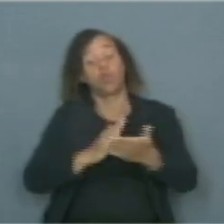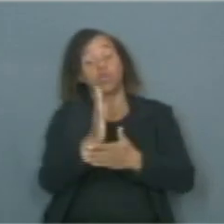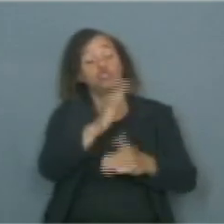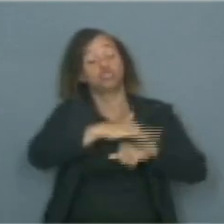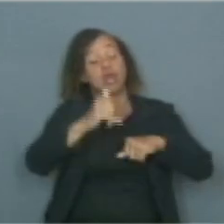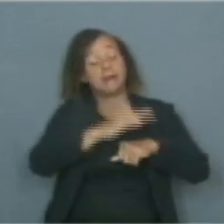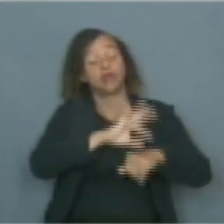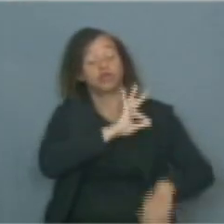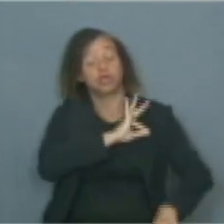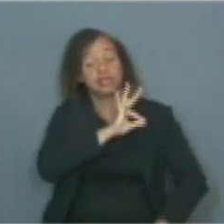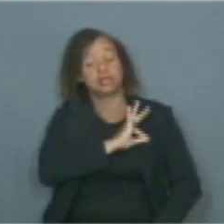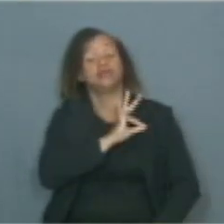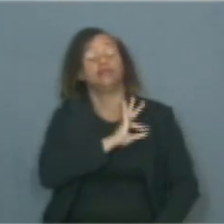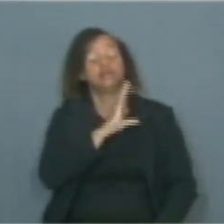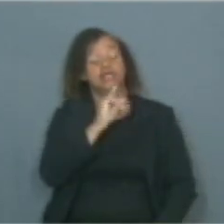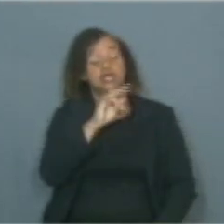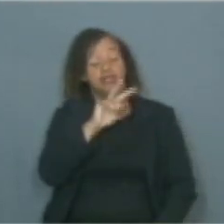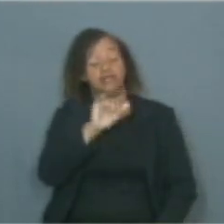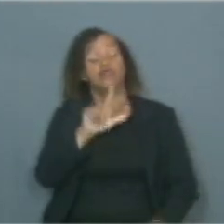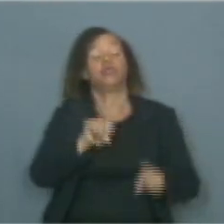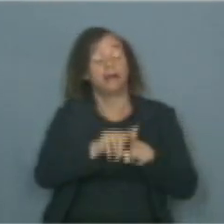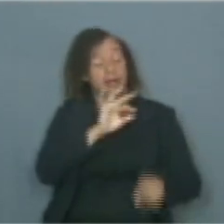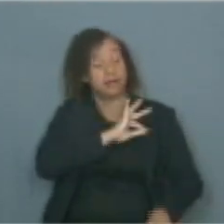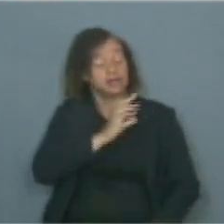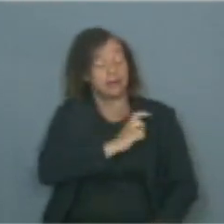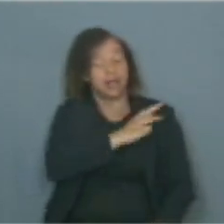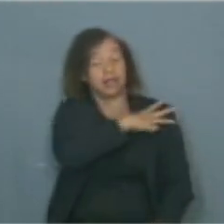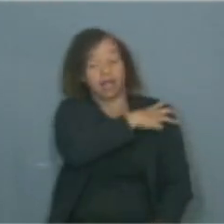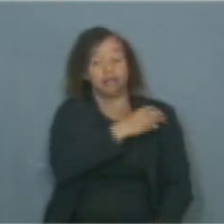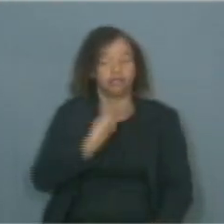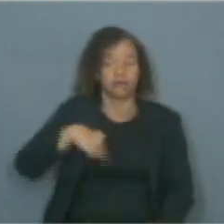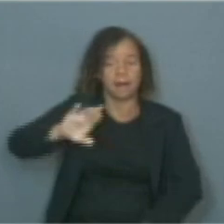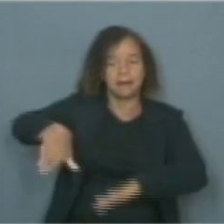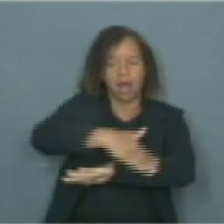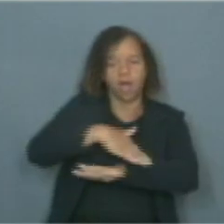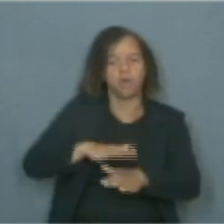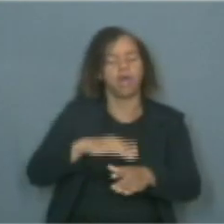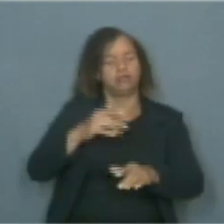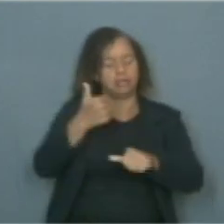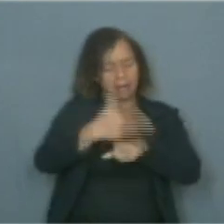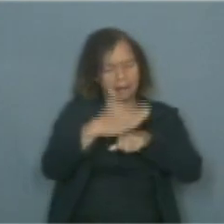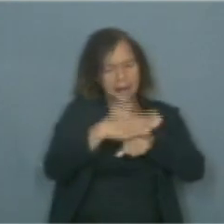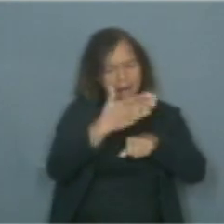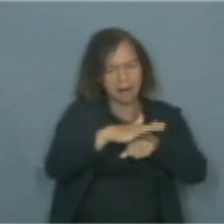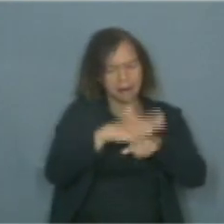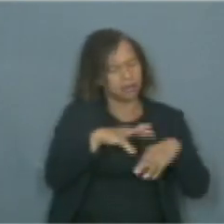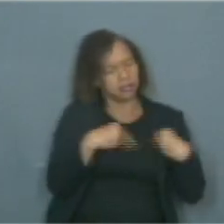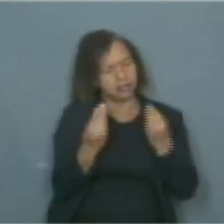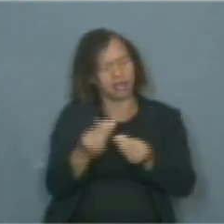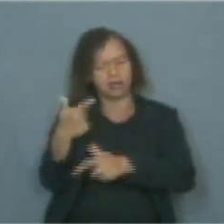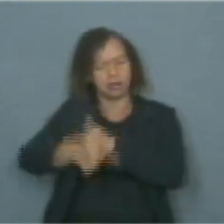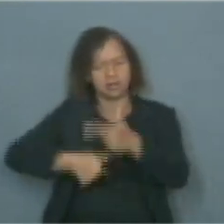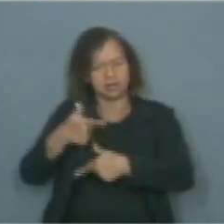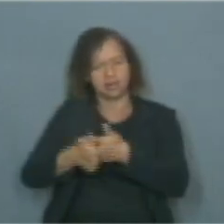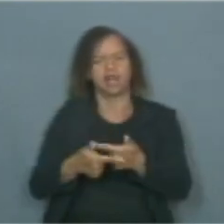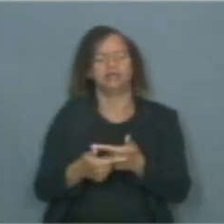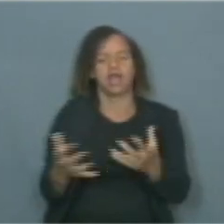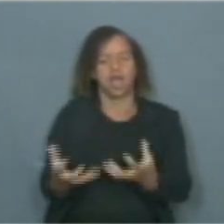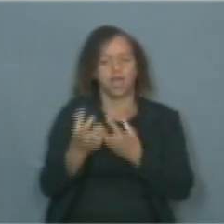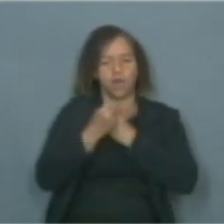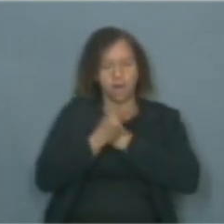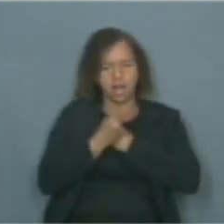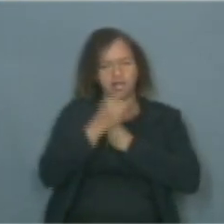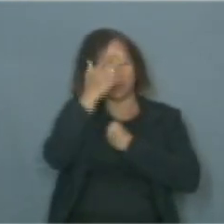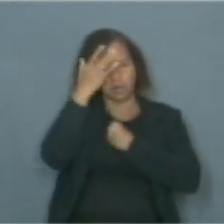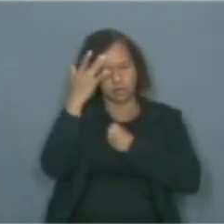os policiais, os agentes civis e a polícia militar, colocá-los na rua, capacitá-los, dar condições de trabalho, acolher os